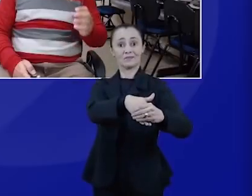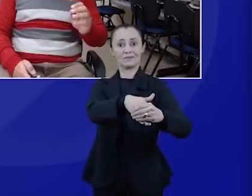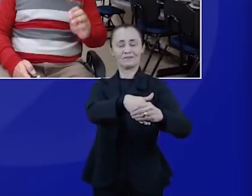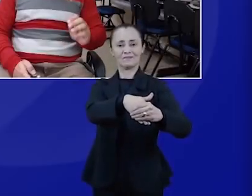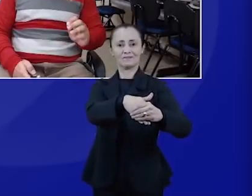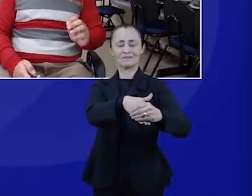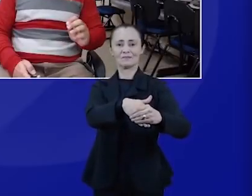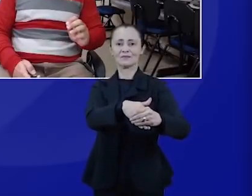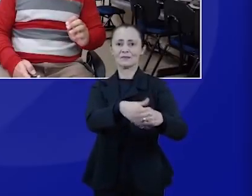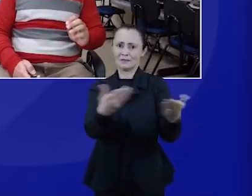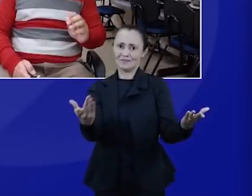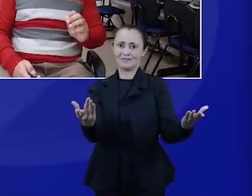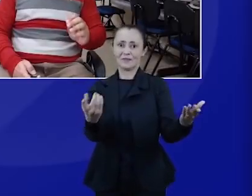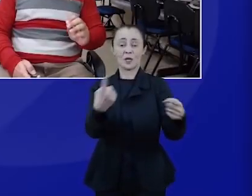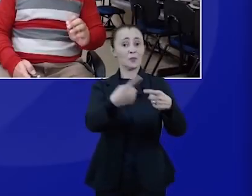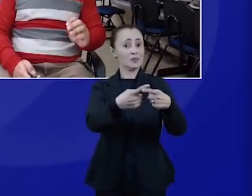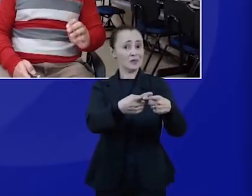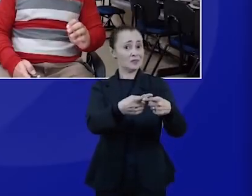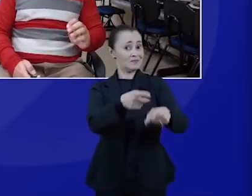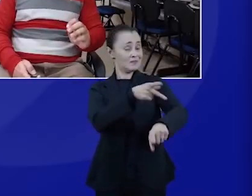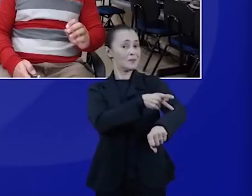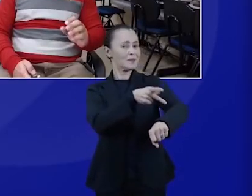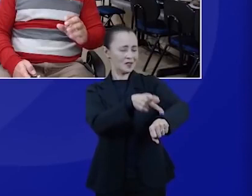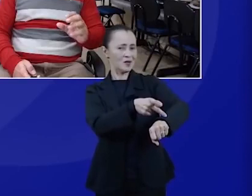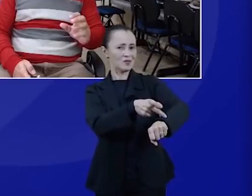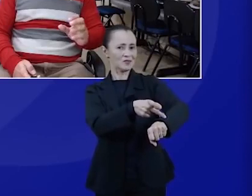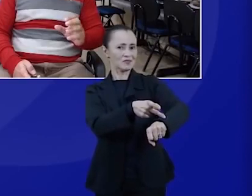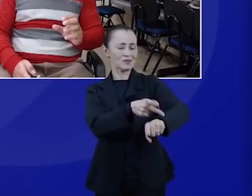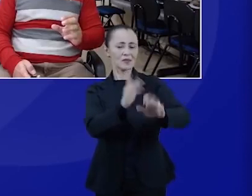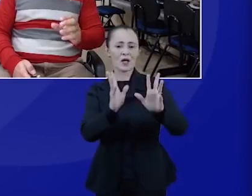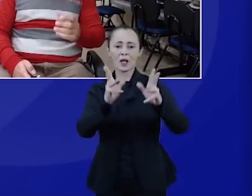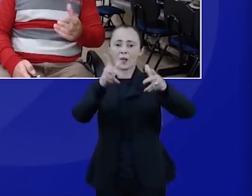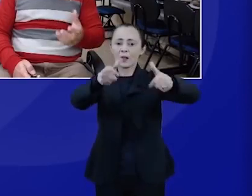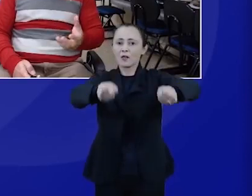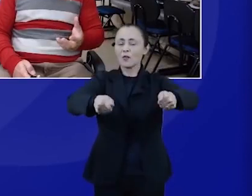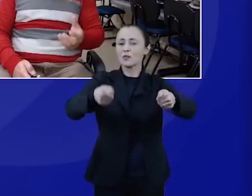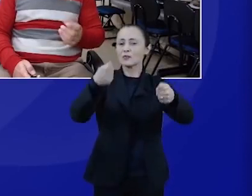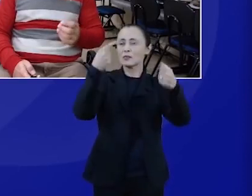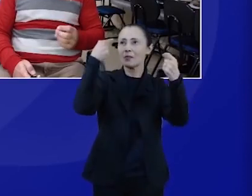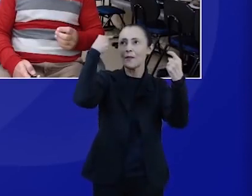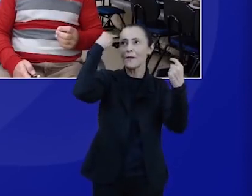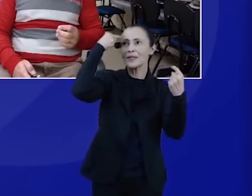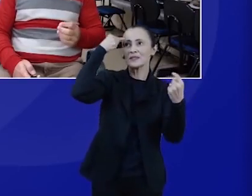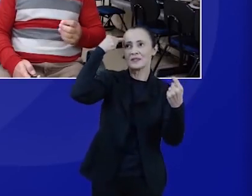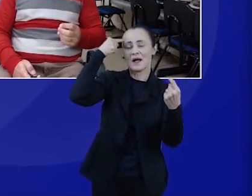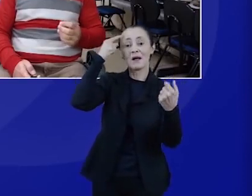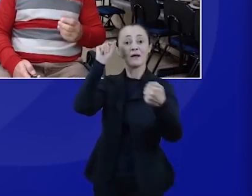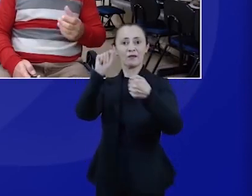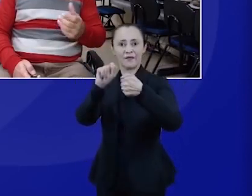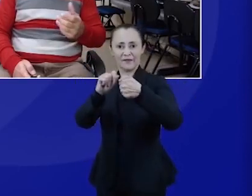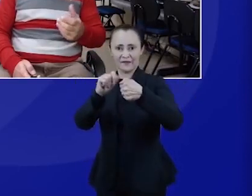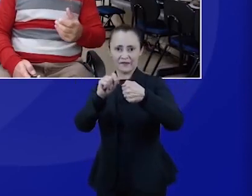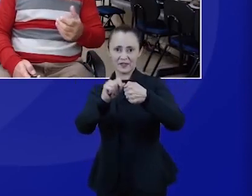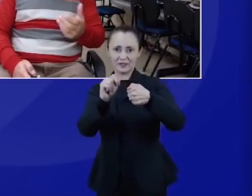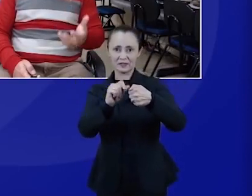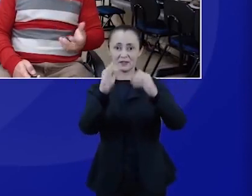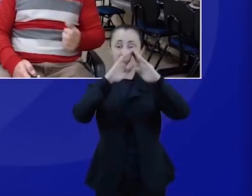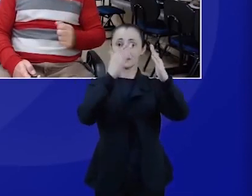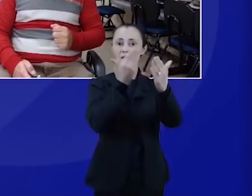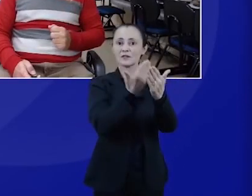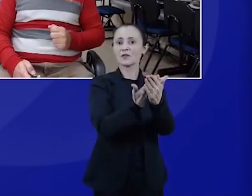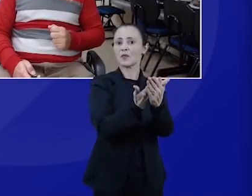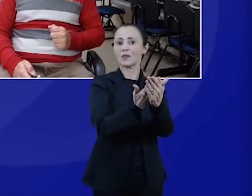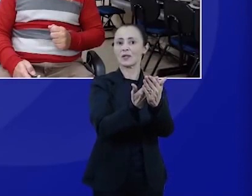porque ele é pedagógico. Sendo pedagógico, ele é todo pensar e agir da escola com o intuito de